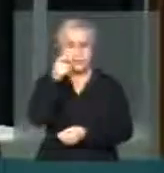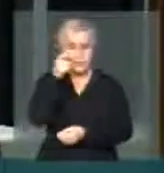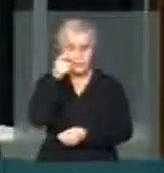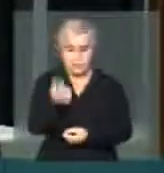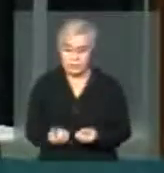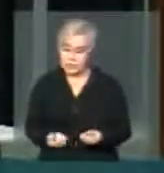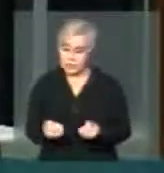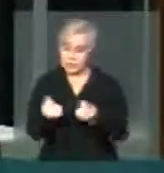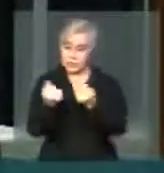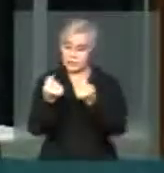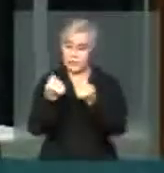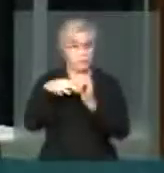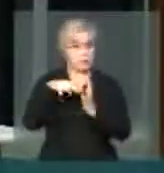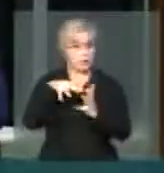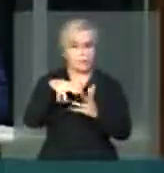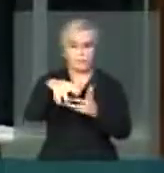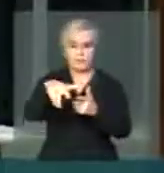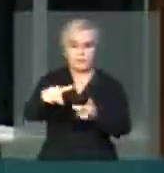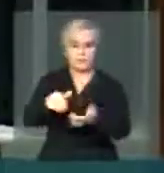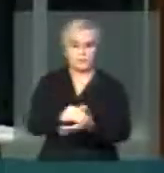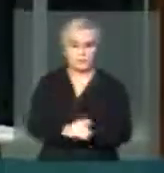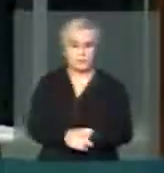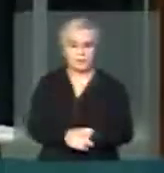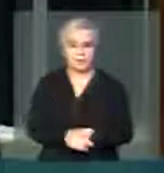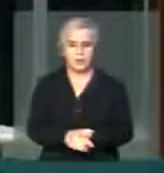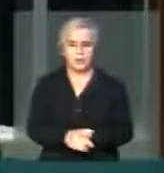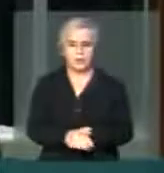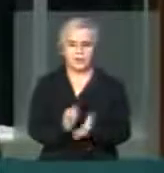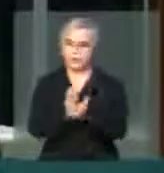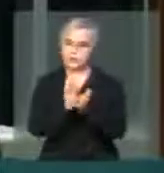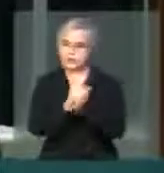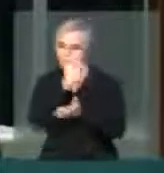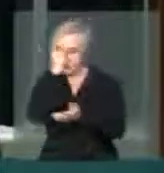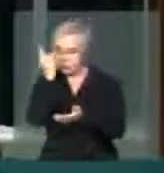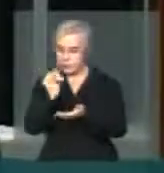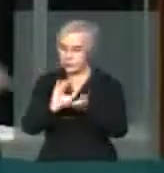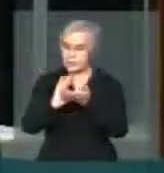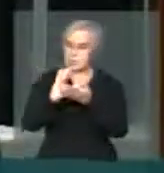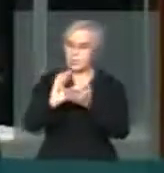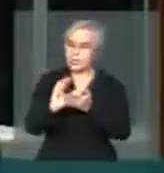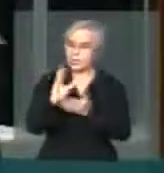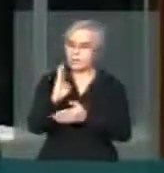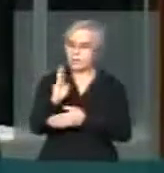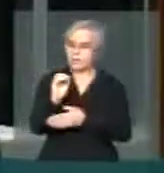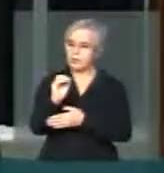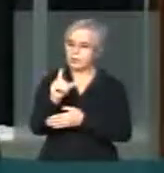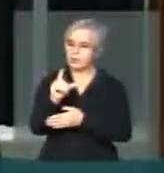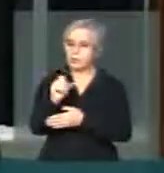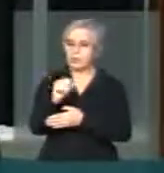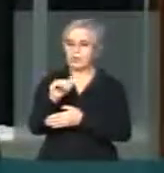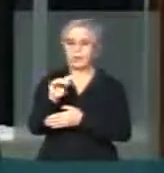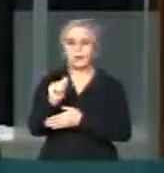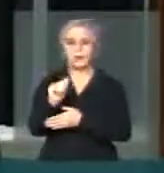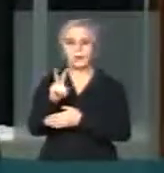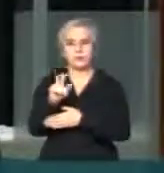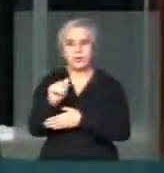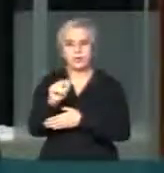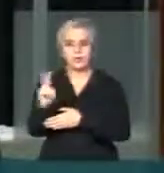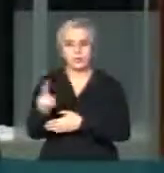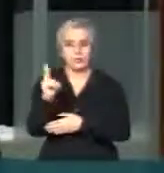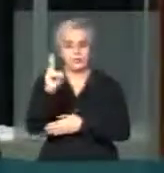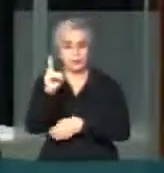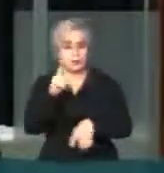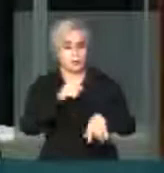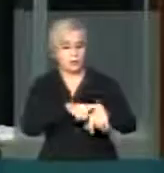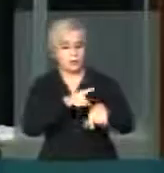capital financeiro internacional, daqueles que aplicaram na Bolsa de Valores e, quando houve a abertura de capital da Petrobras na